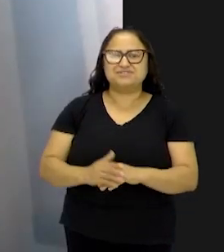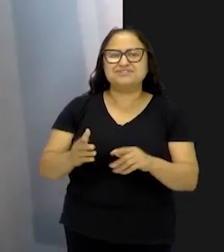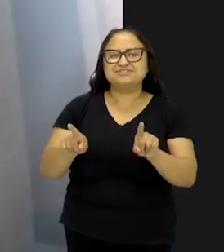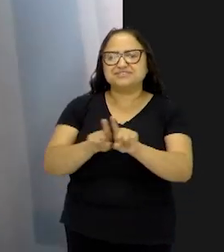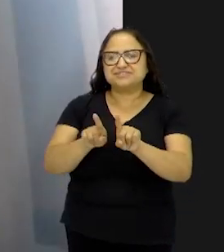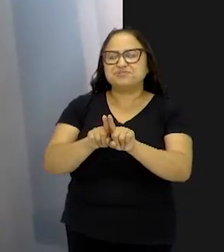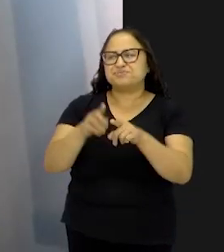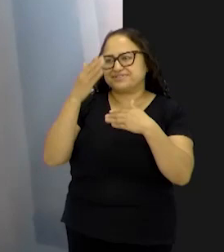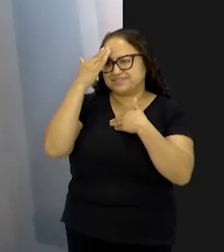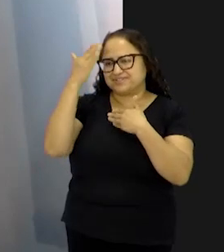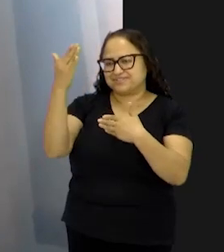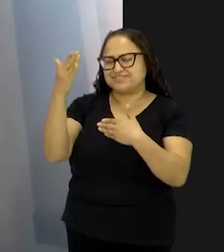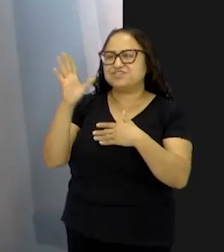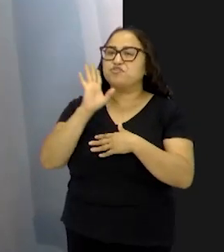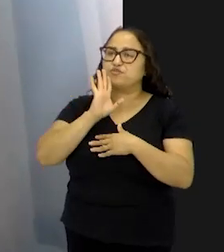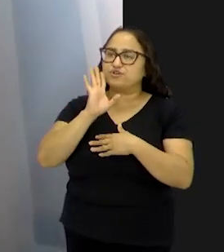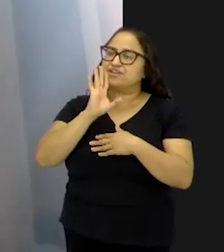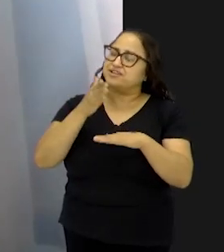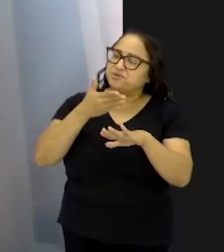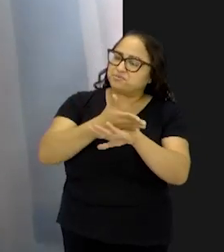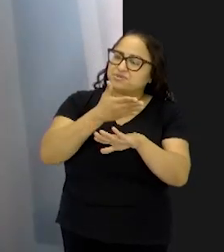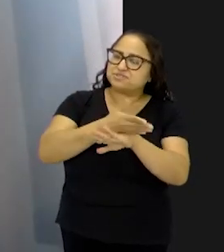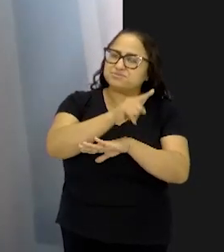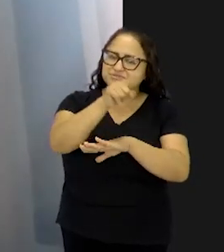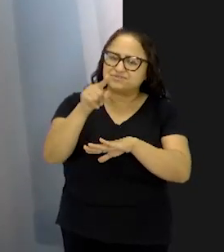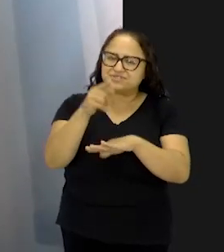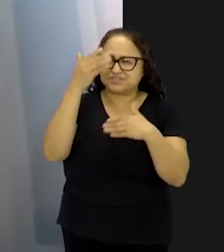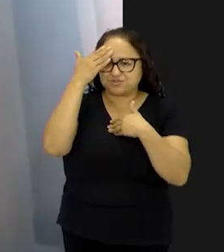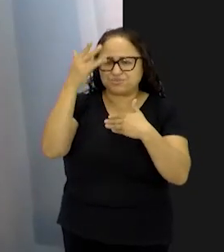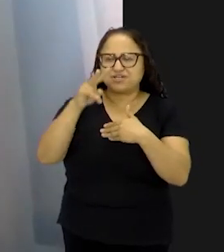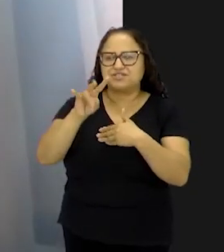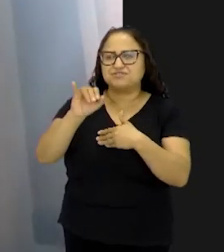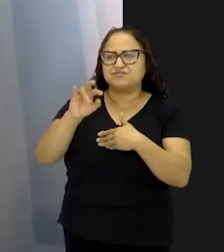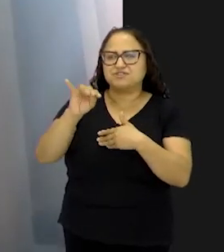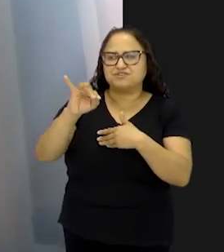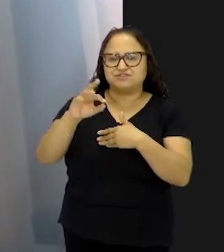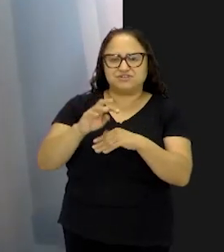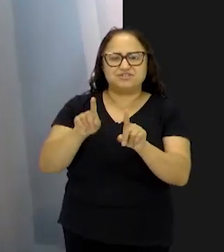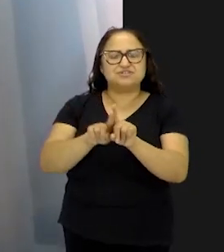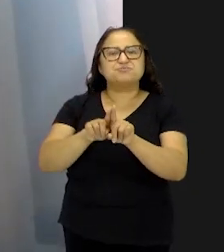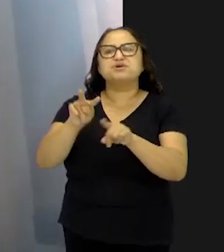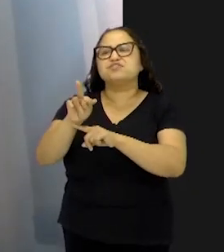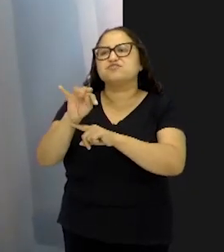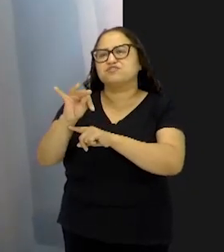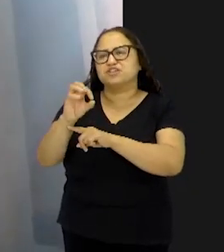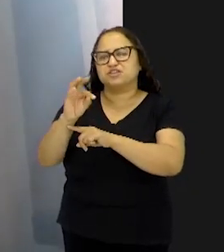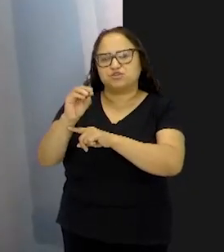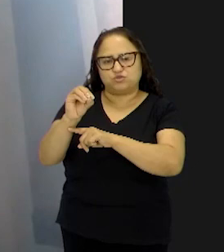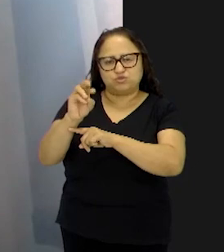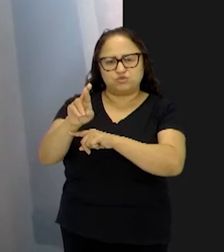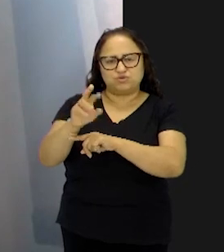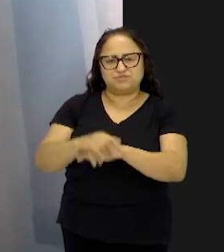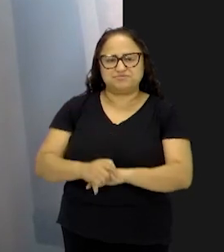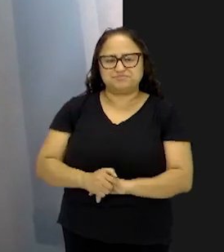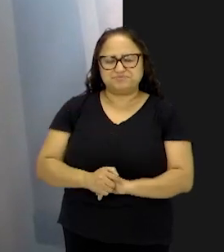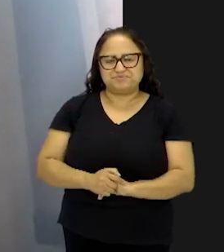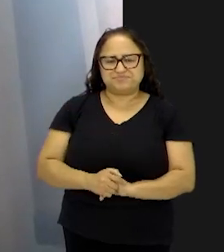Foi muito legal essa experiência participar com vocês. Muito obrigado, Vivi. Vitor, quer se despedir também?